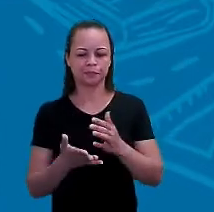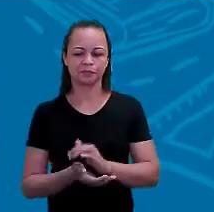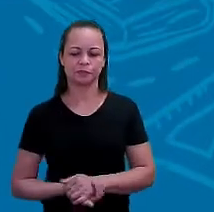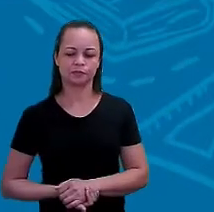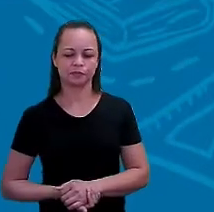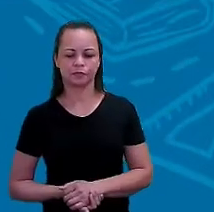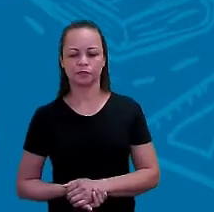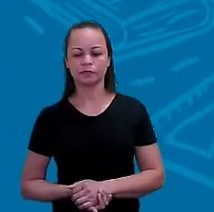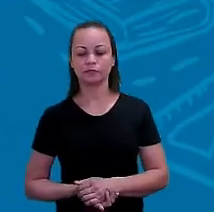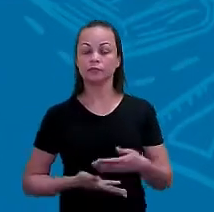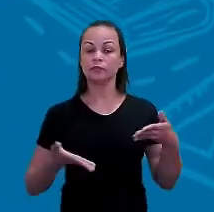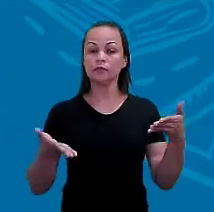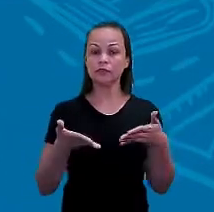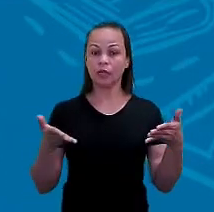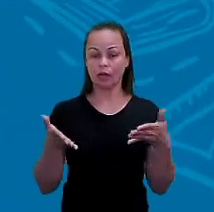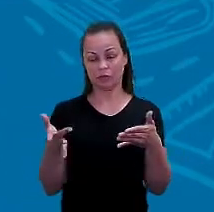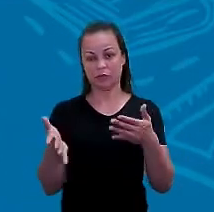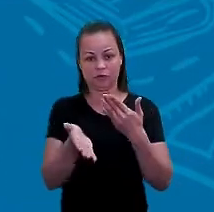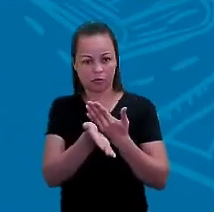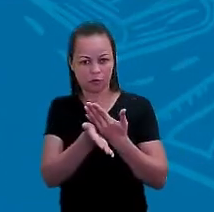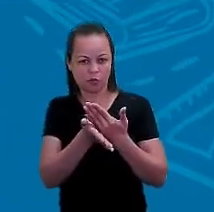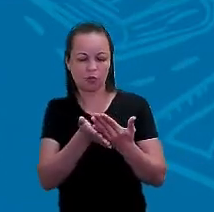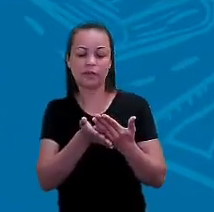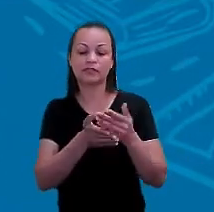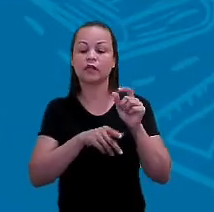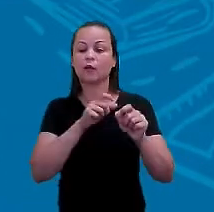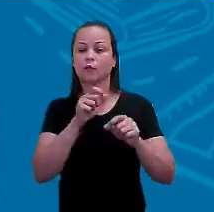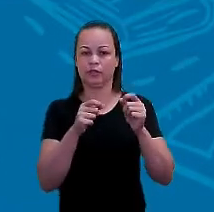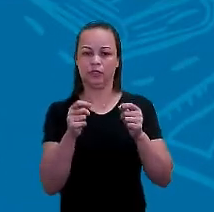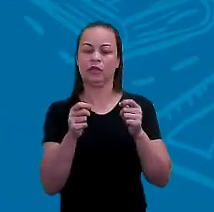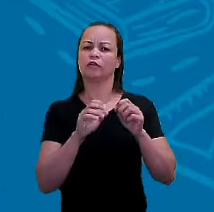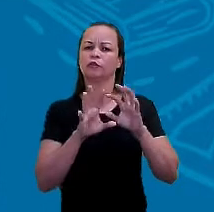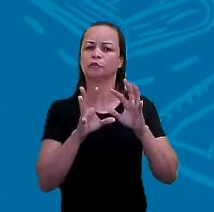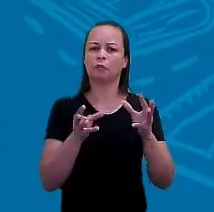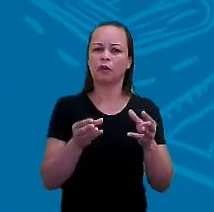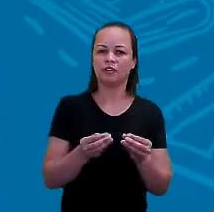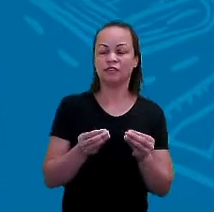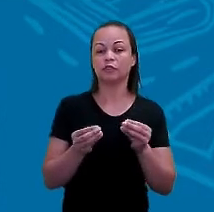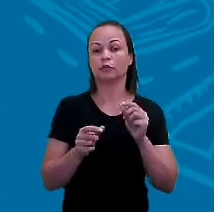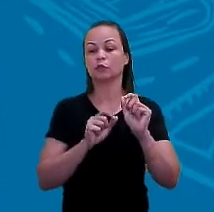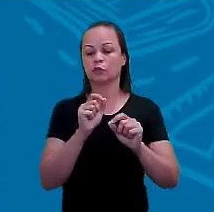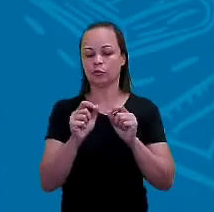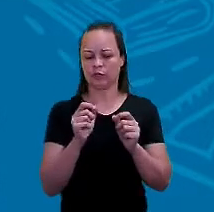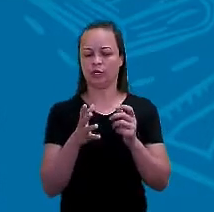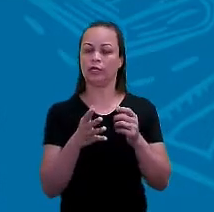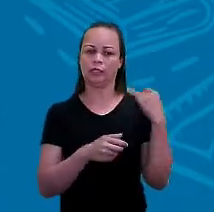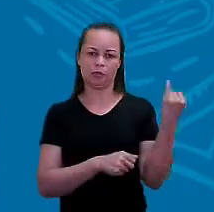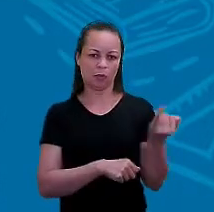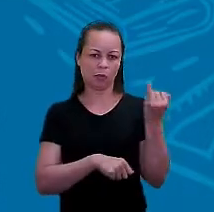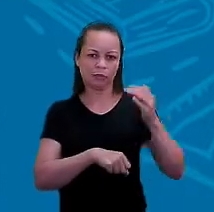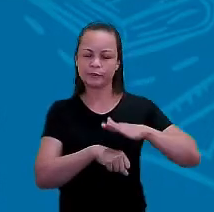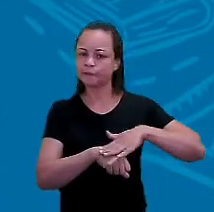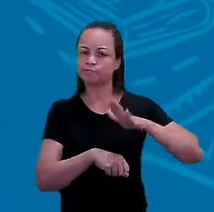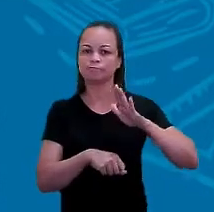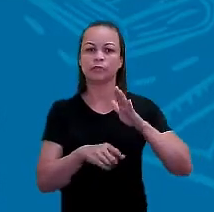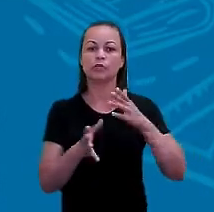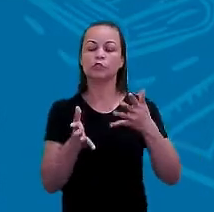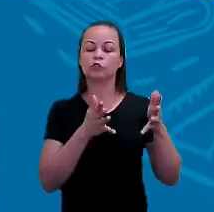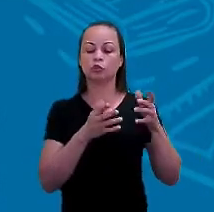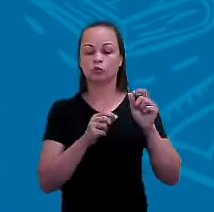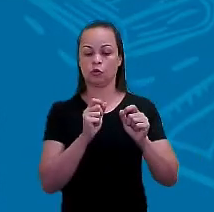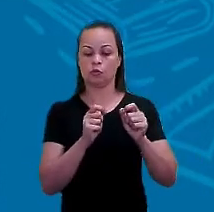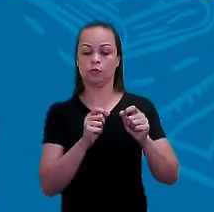Bem, agora nós vamos começar fazendo uma revision, que eu acho de extrema importância, sobre os